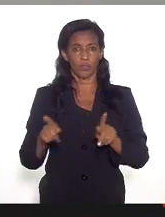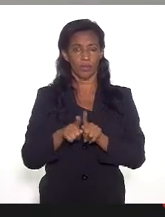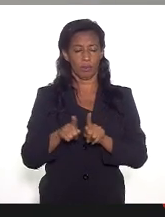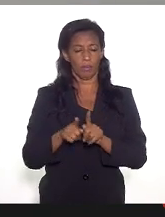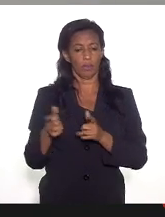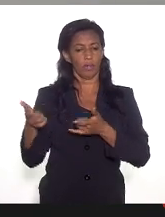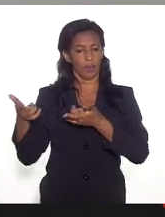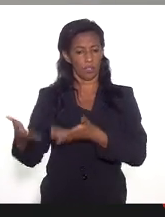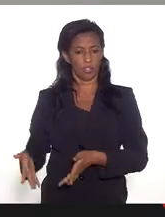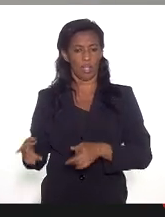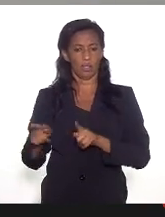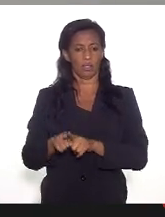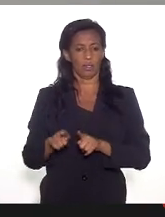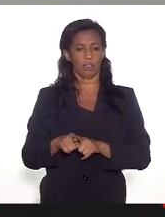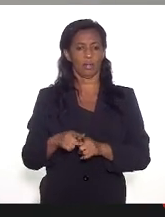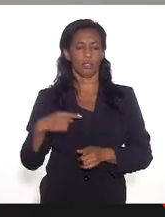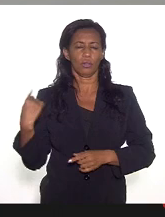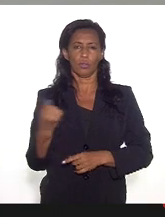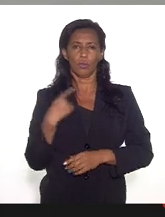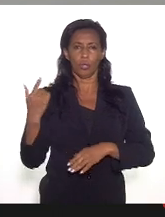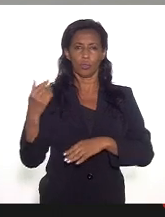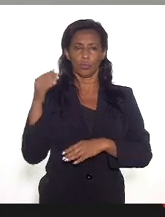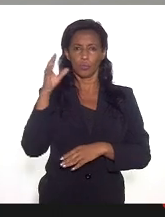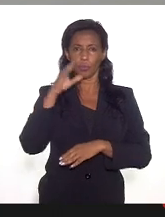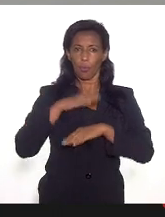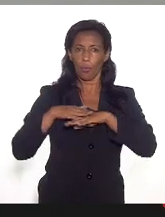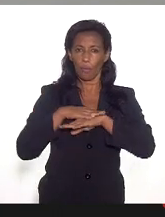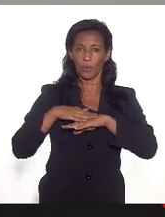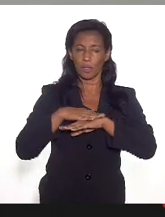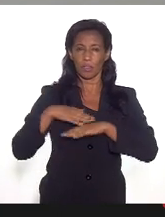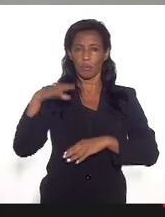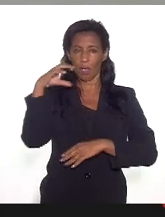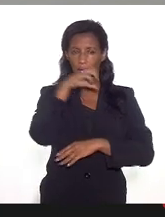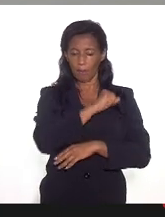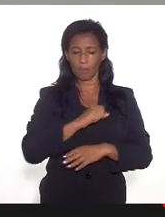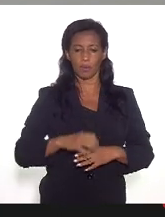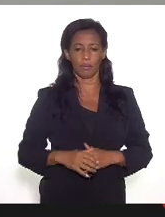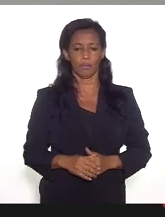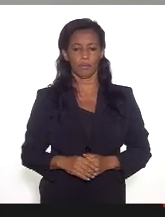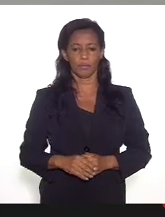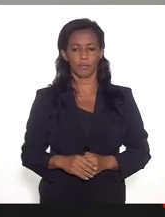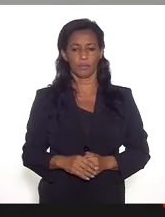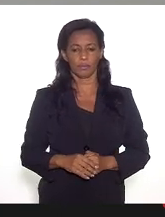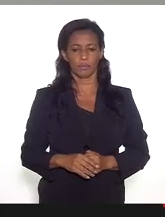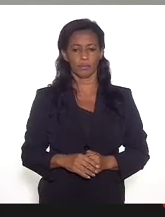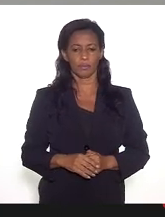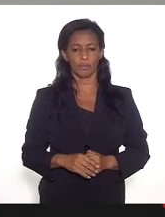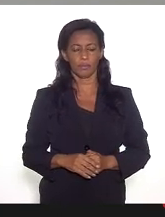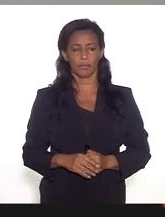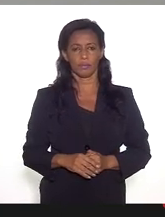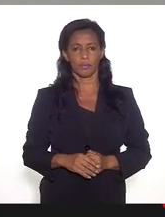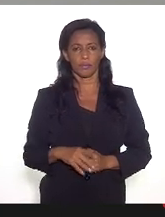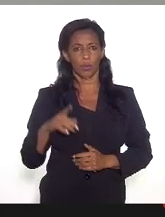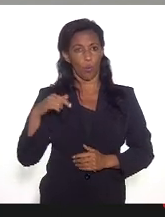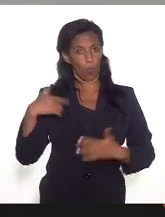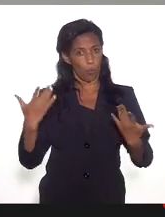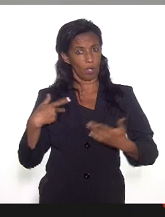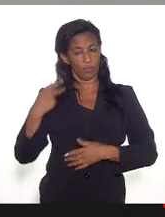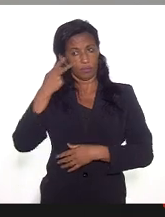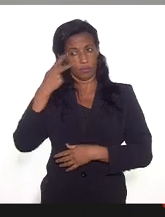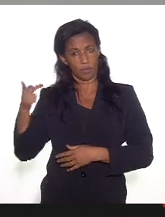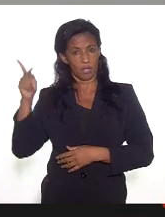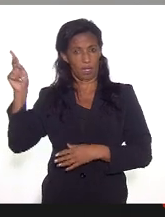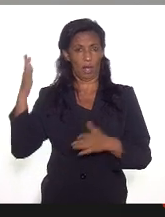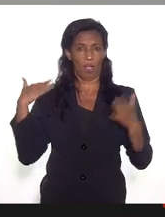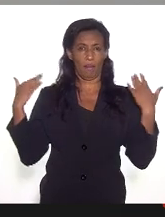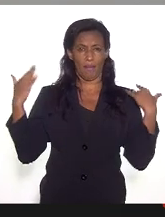deixar, Almirante Edésio, nós conversamos rapidamente sobre isso, o Almirante Hilkes também, quando estivemos no Arsenal de Marinha. Eu acho que